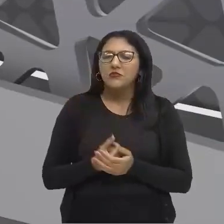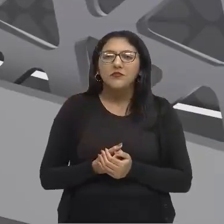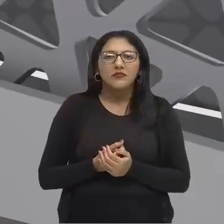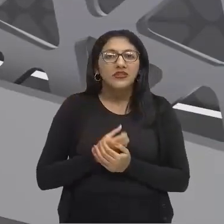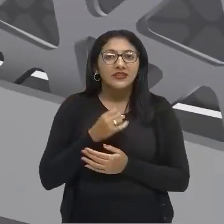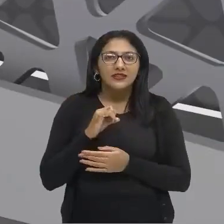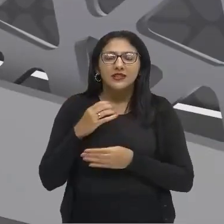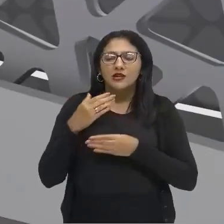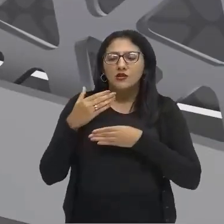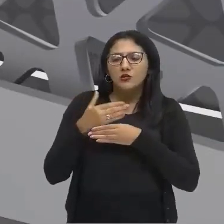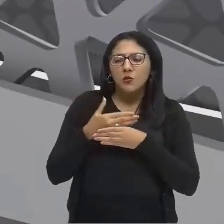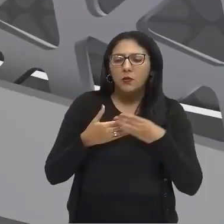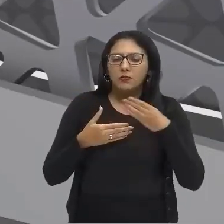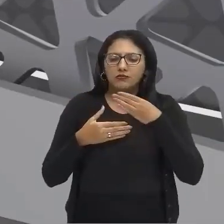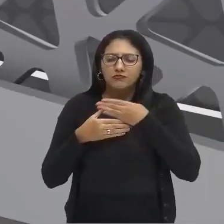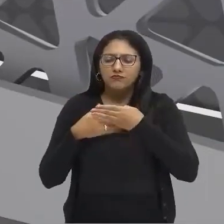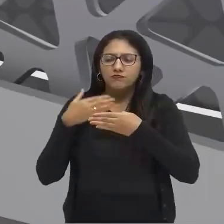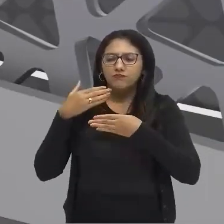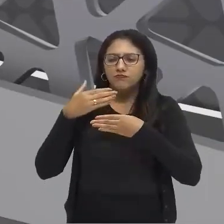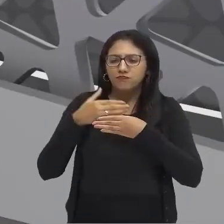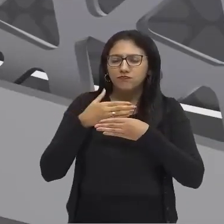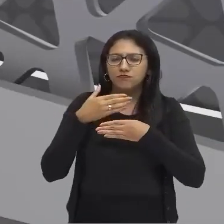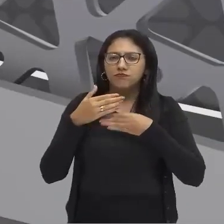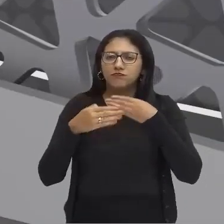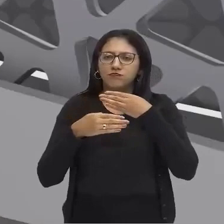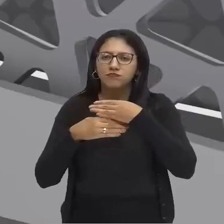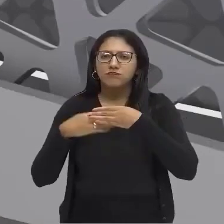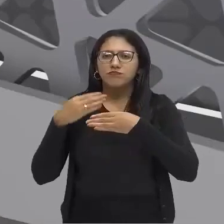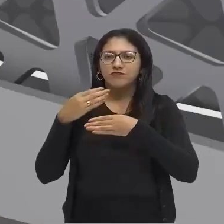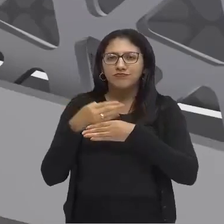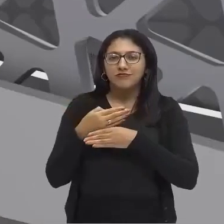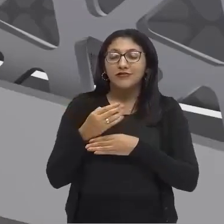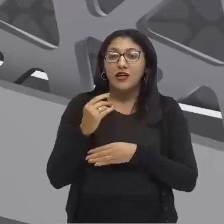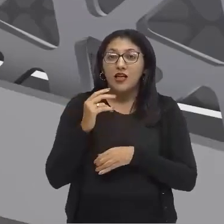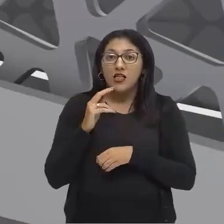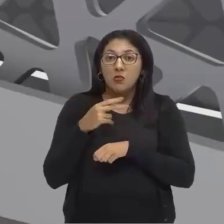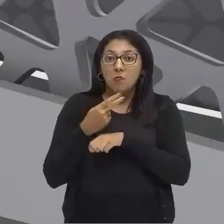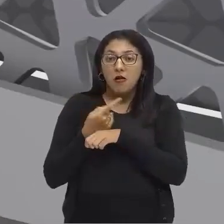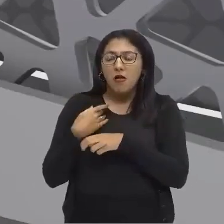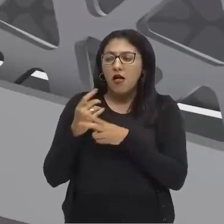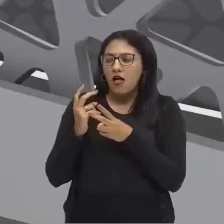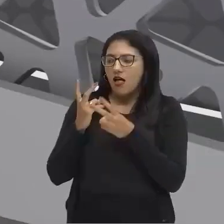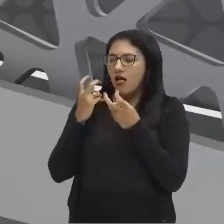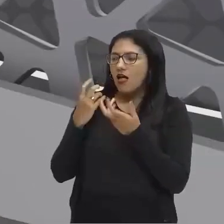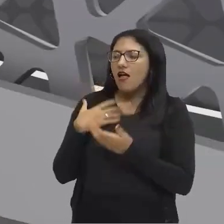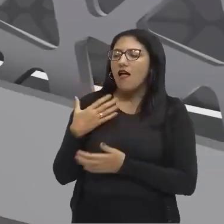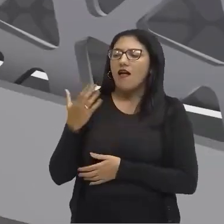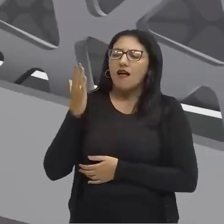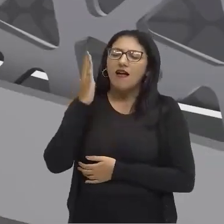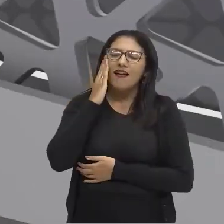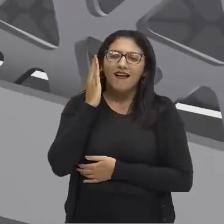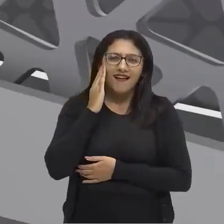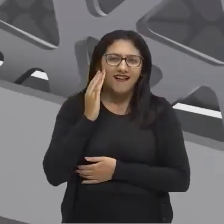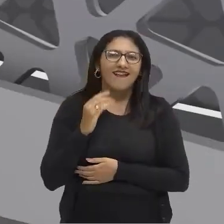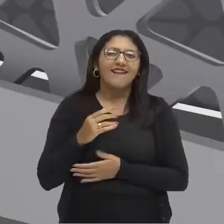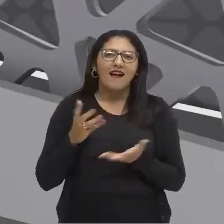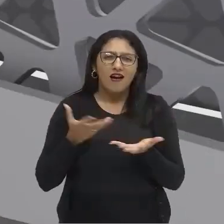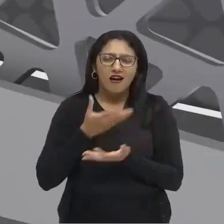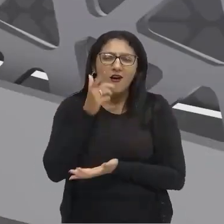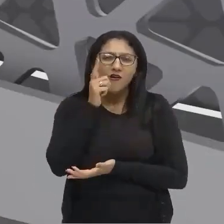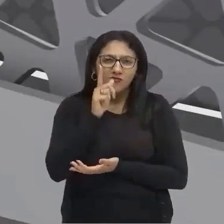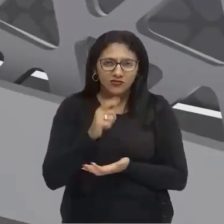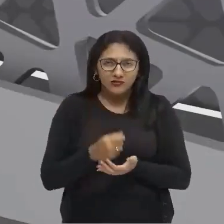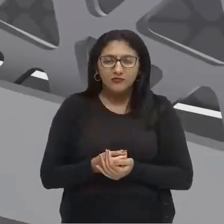dia um tijolinho, quando chegar um muro está lá em cima, eu olho e digo, sim, agora sim. Então,